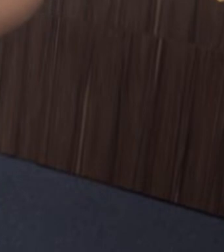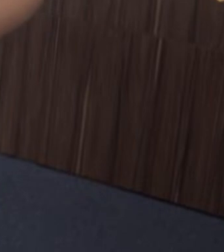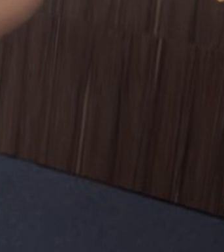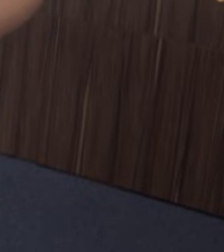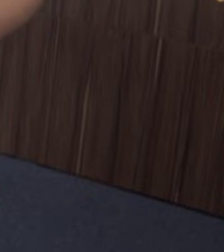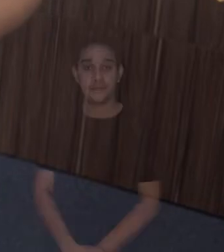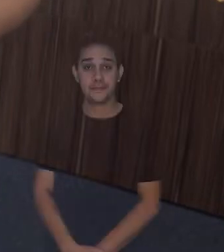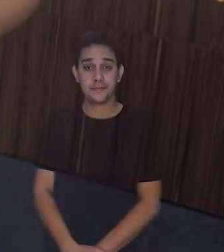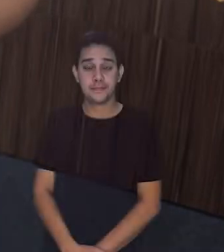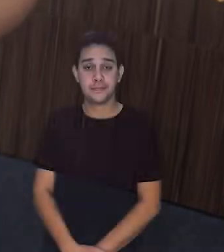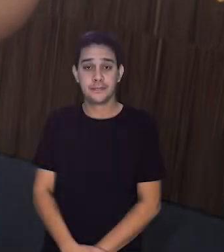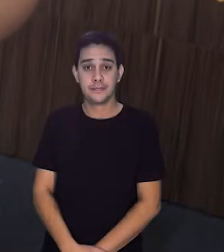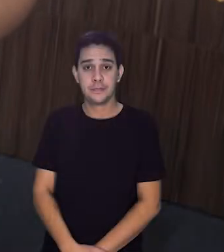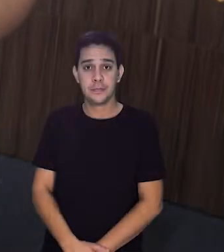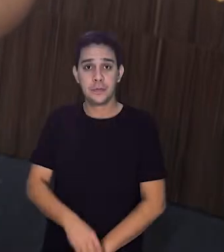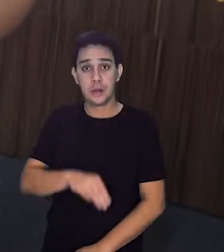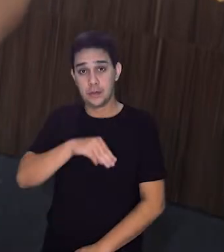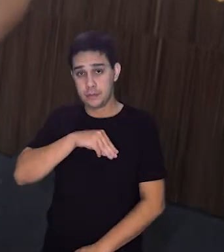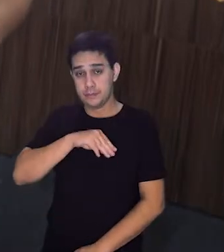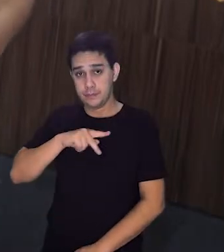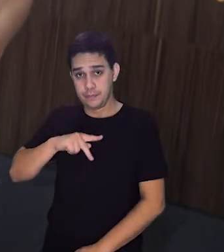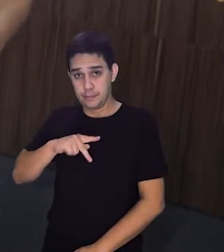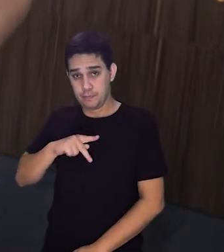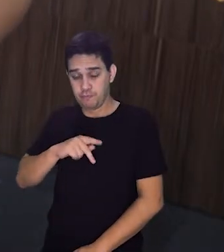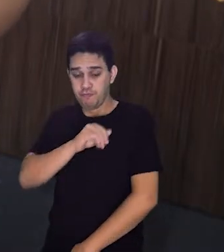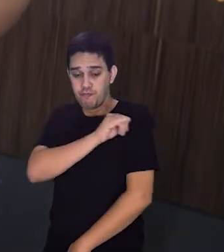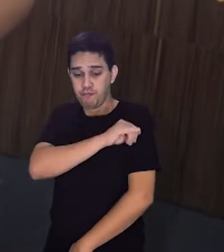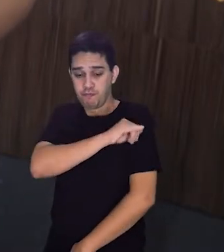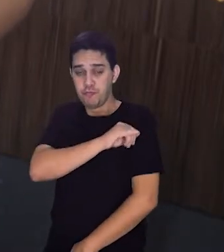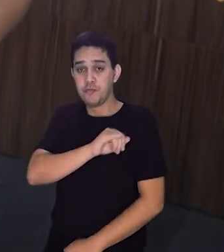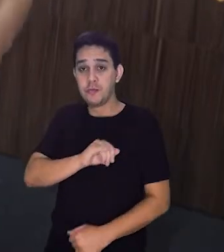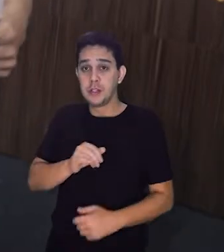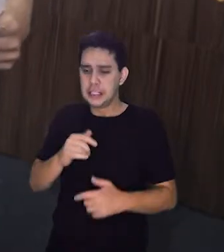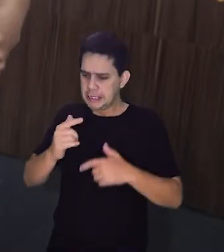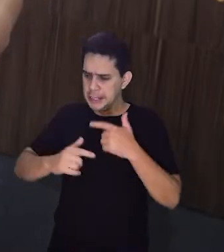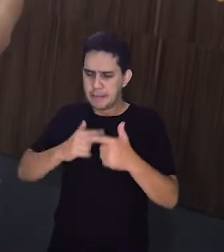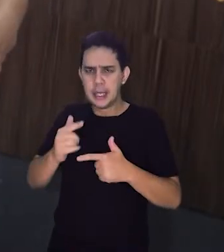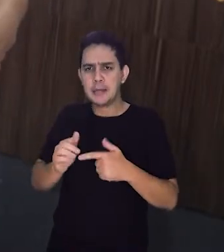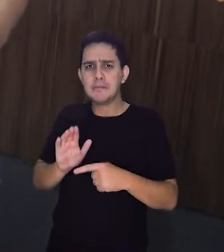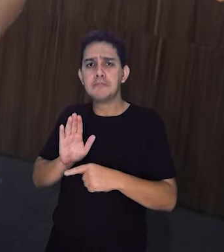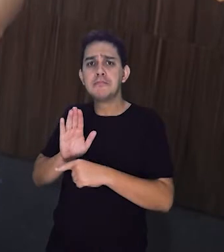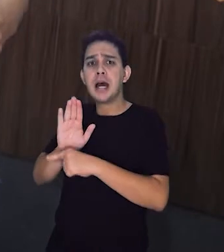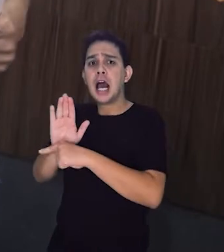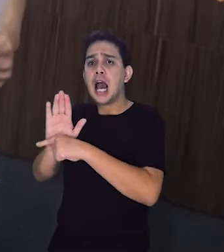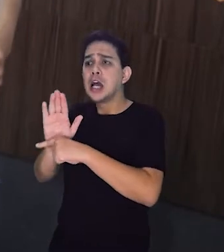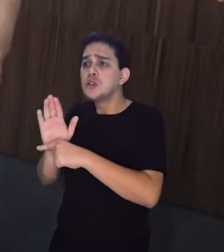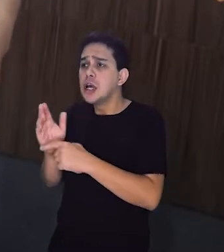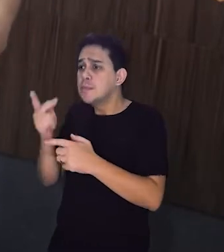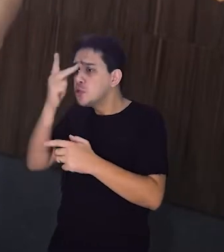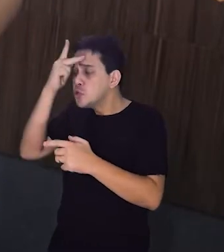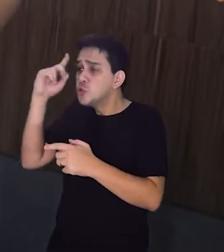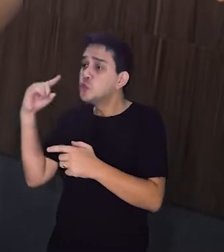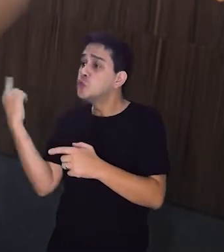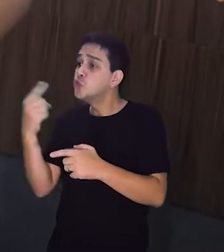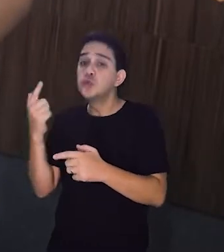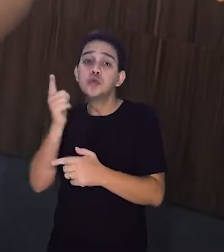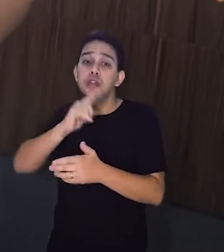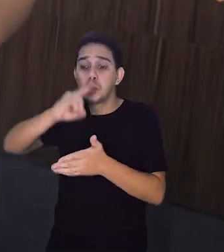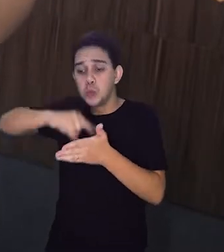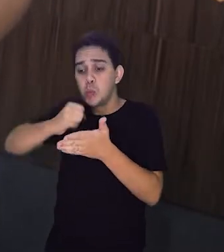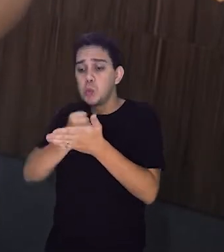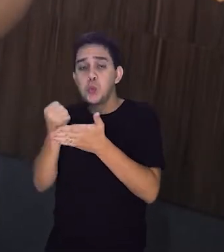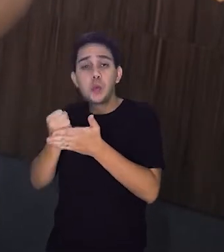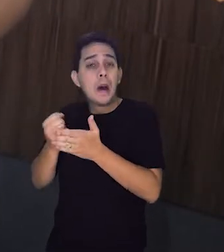O MPRJ trabalha pela redução do subregistro por meio da sua Comissão Permanente Multidisciplinar de